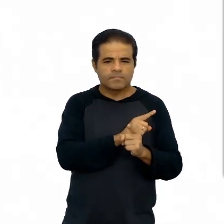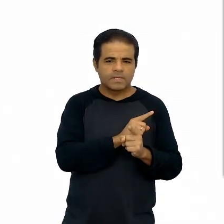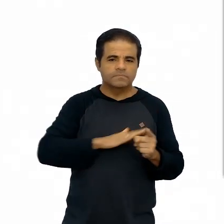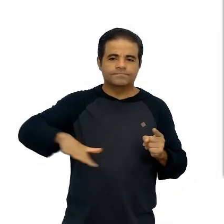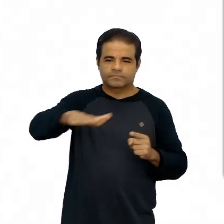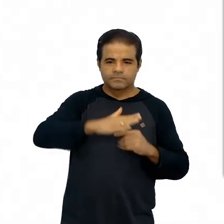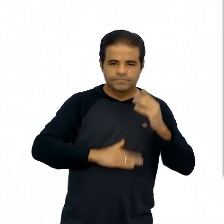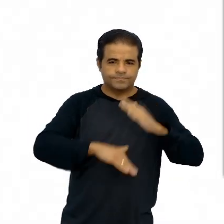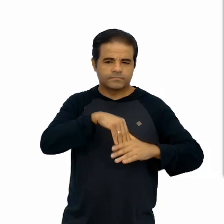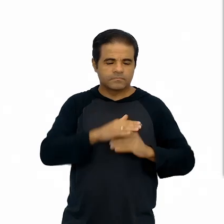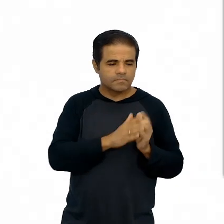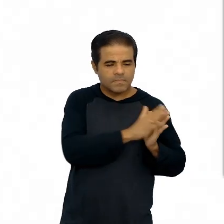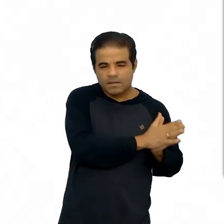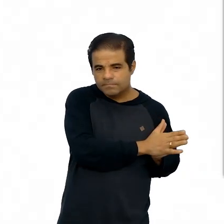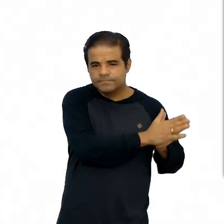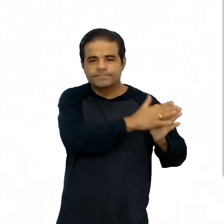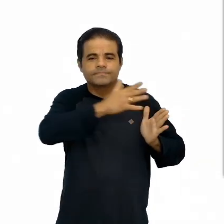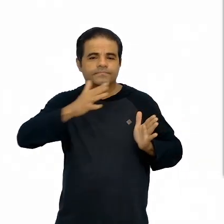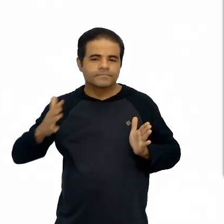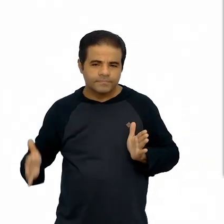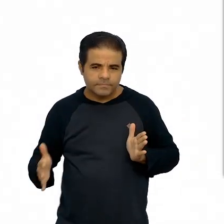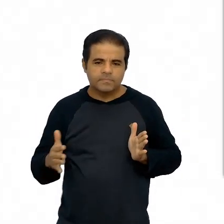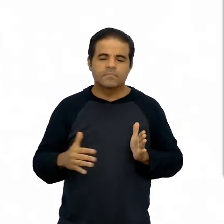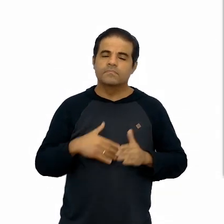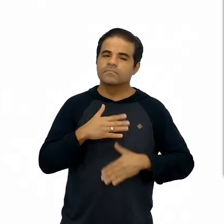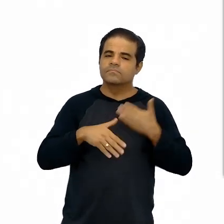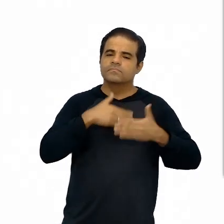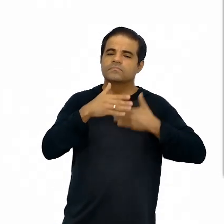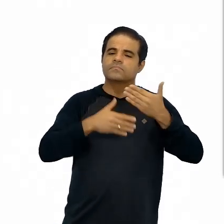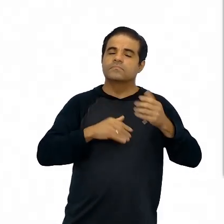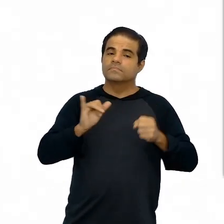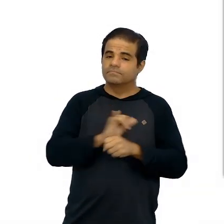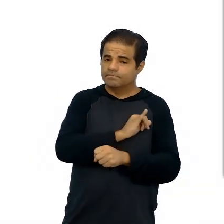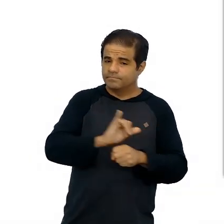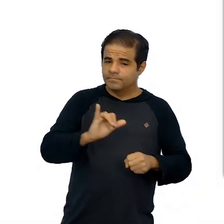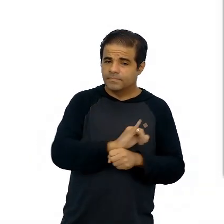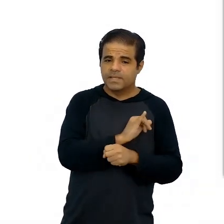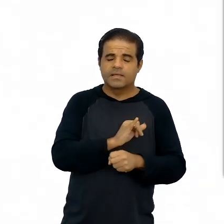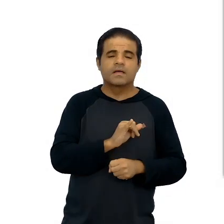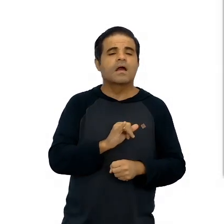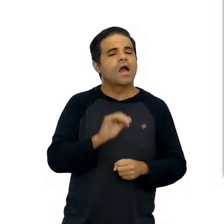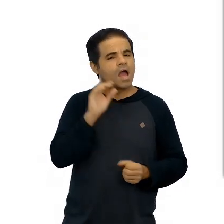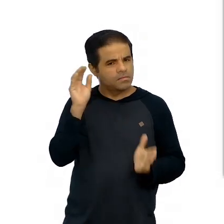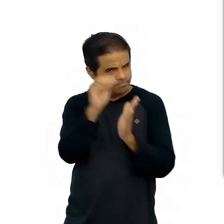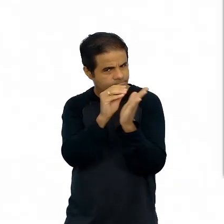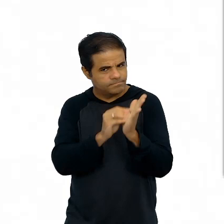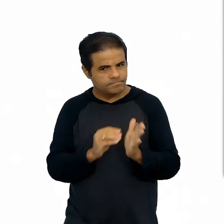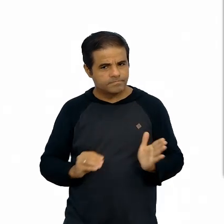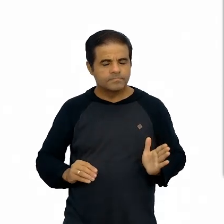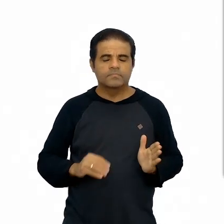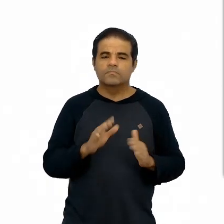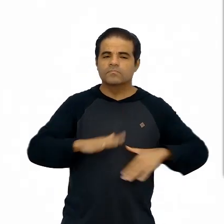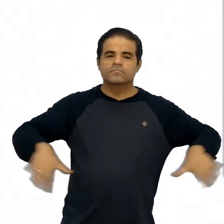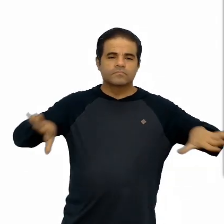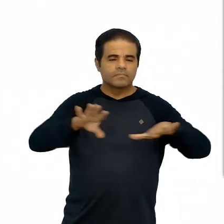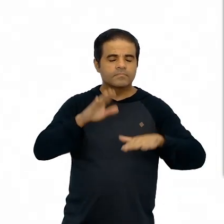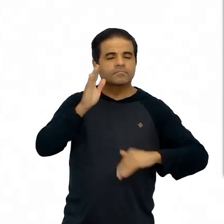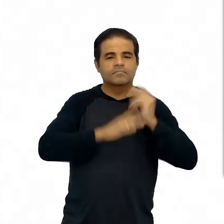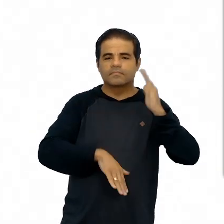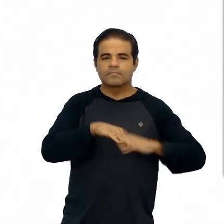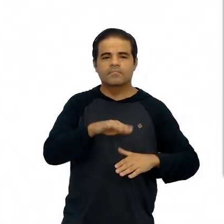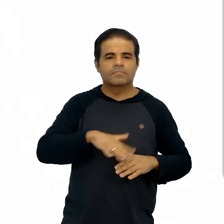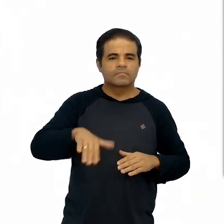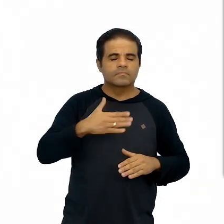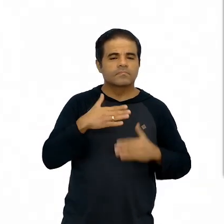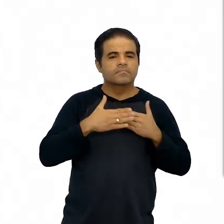meio da realização do item 3, elaborar estratégias e sequências a fim de que o processo de ensino possa ser